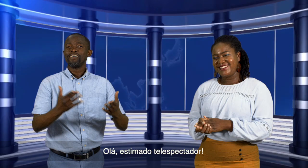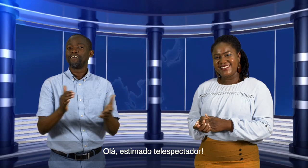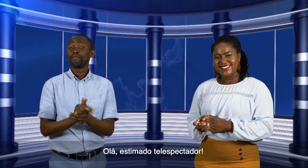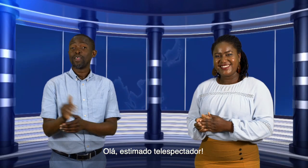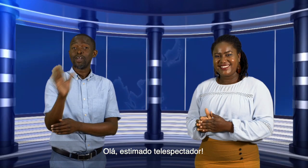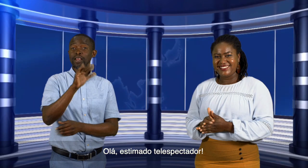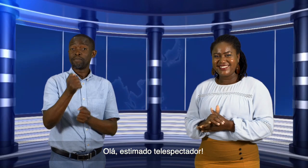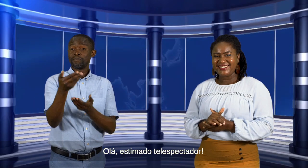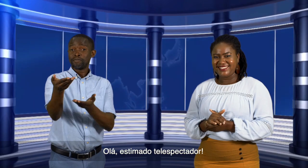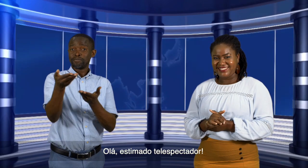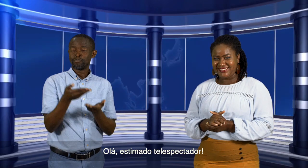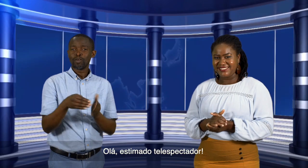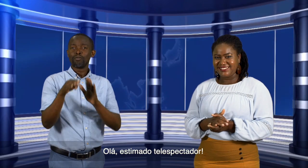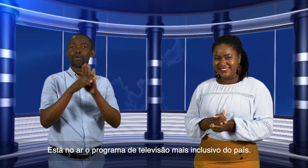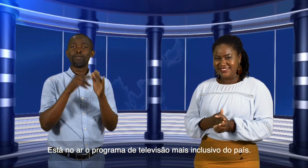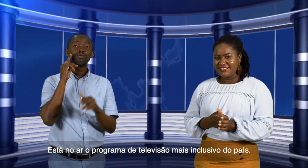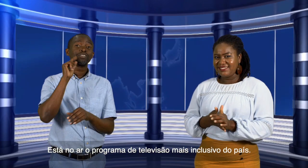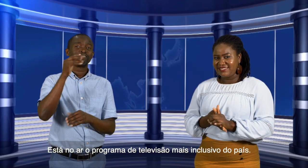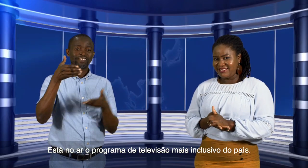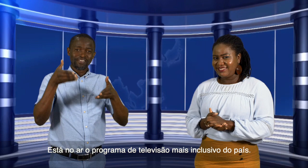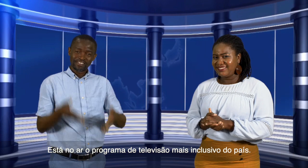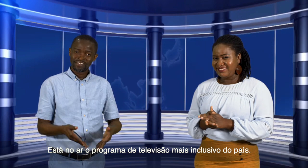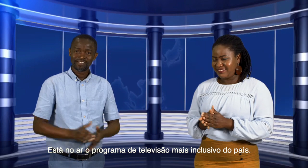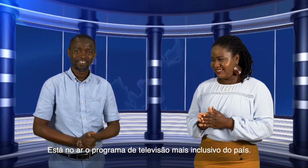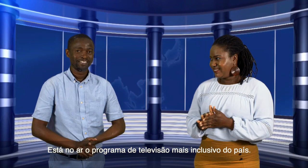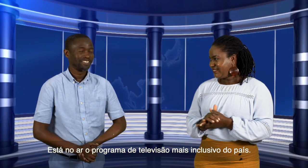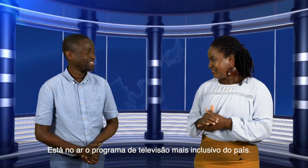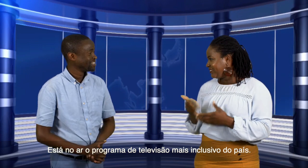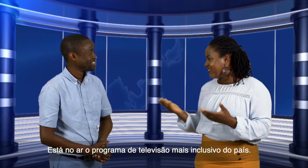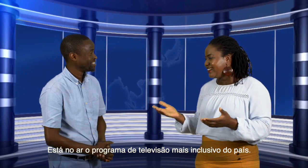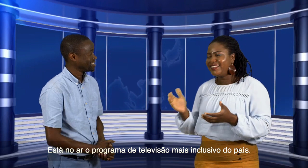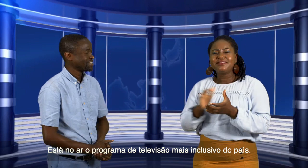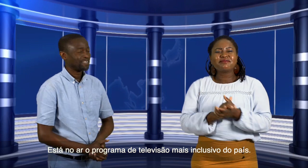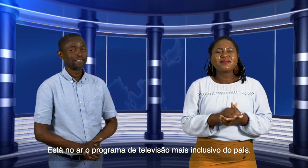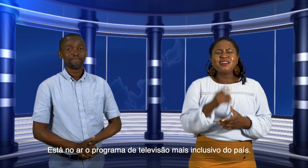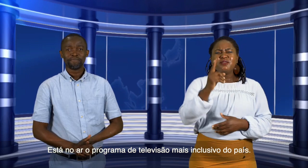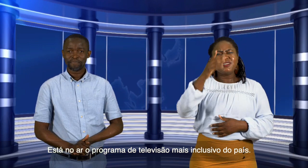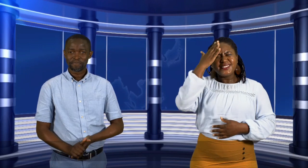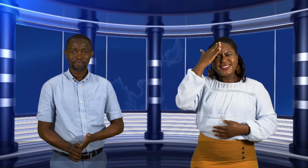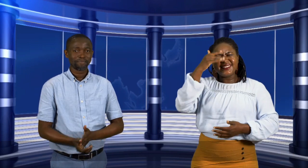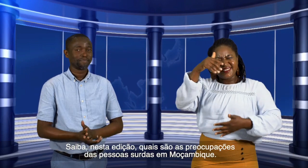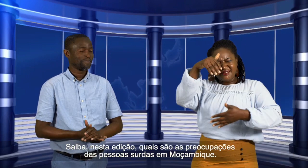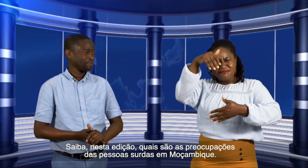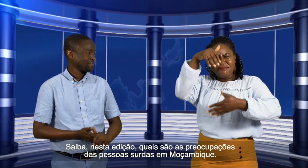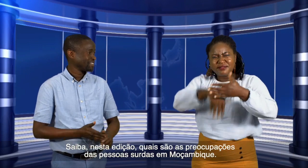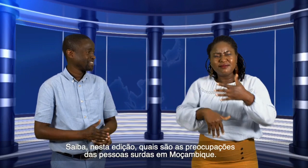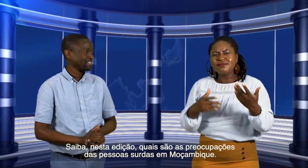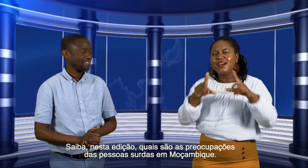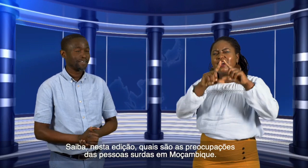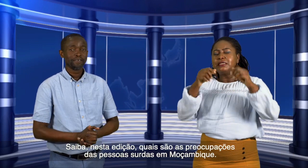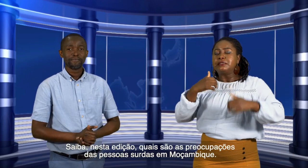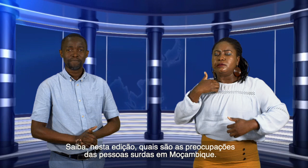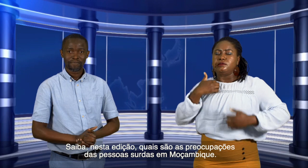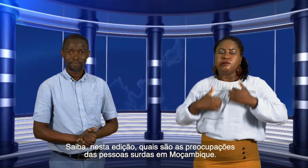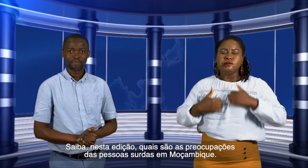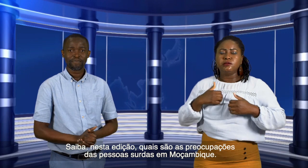Olá, estimado telespectador. Está no ar o programa de televisão mais inclusivo do país. Saiba nesta